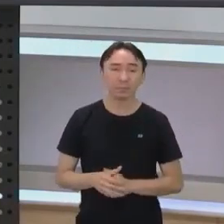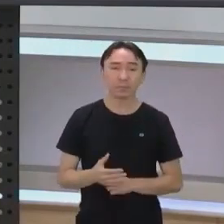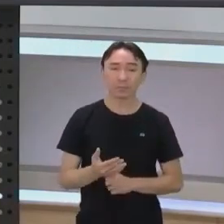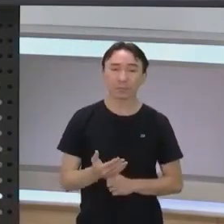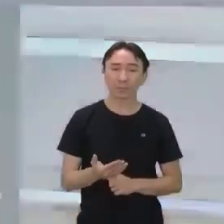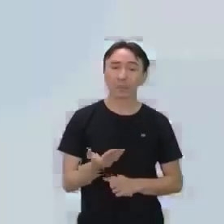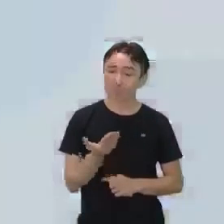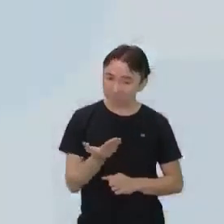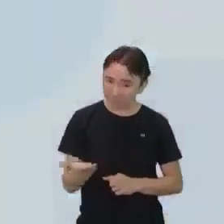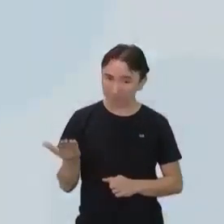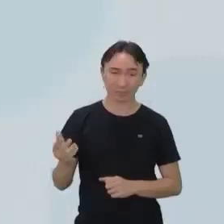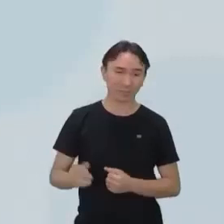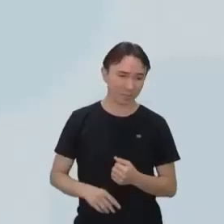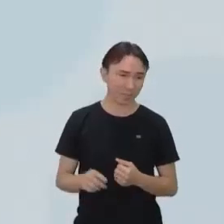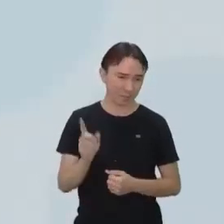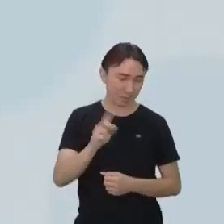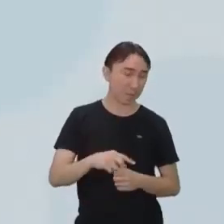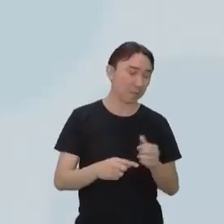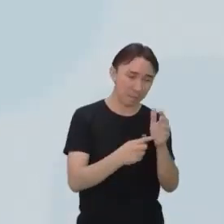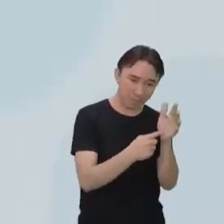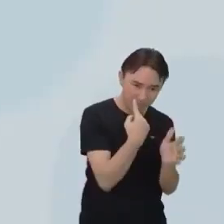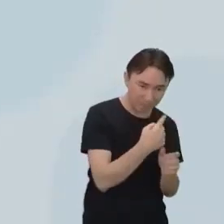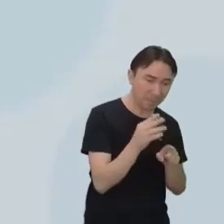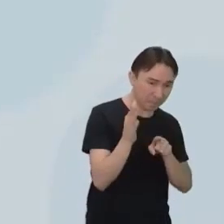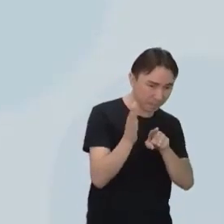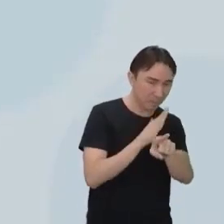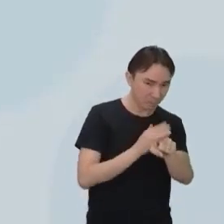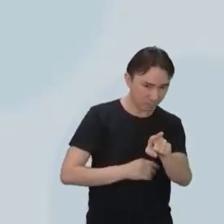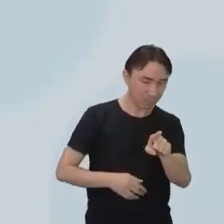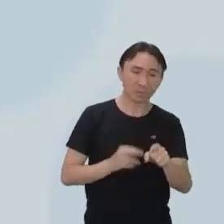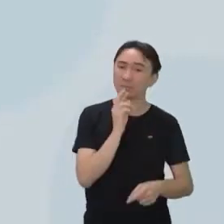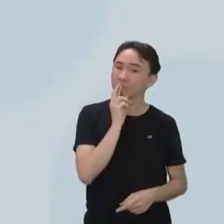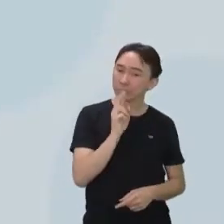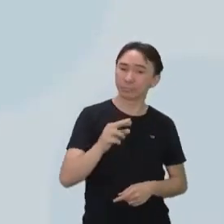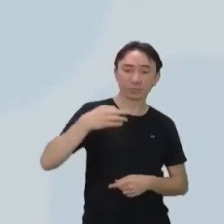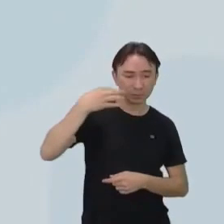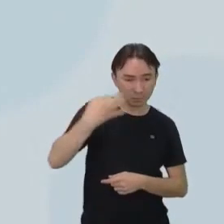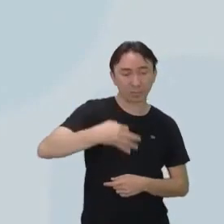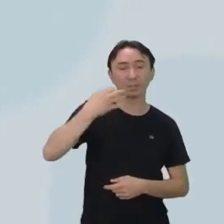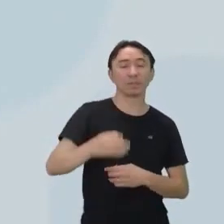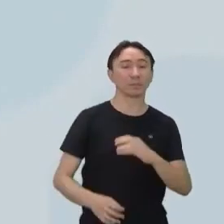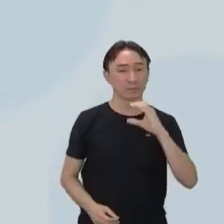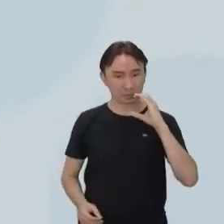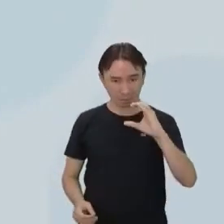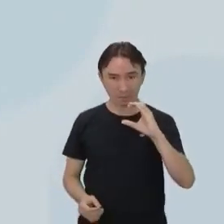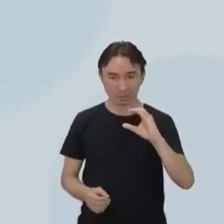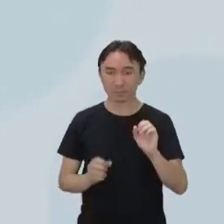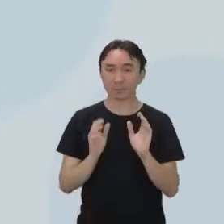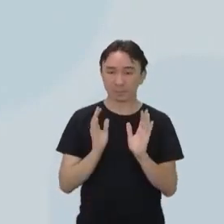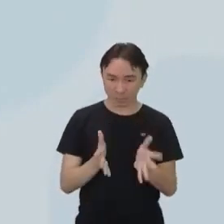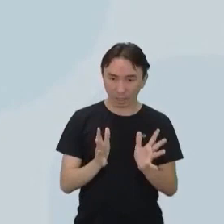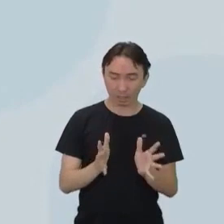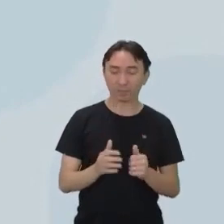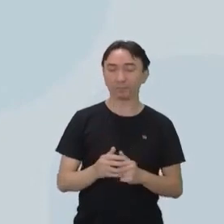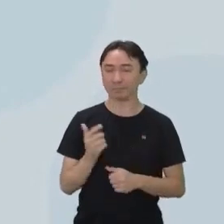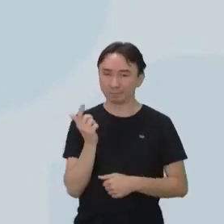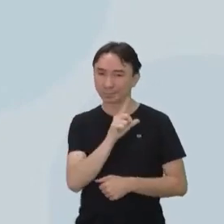certa para esse primeiro questionamento aqui envolvendo a temática de recursos e